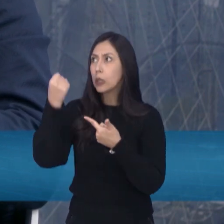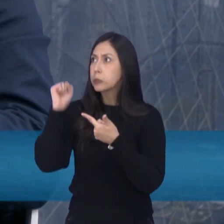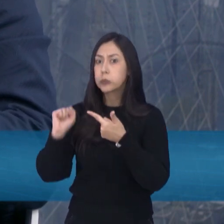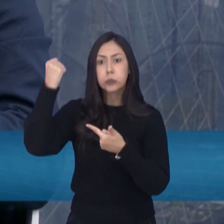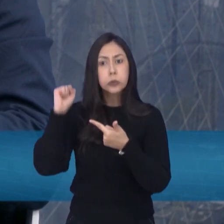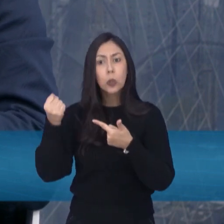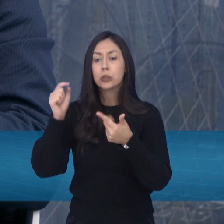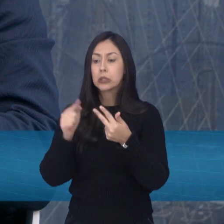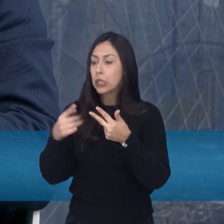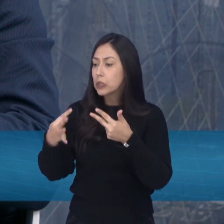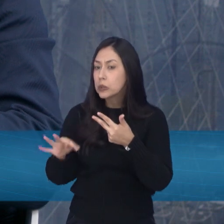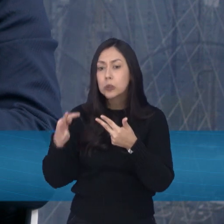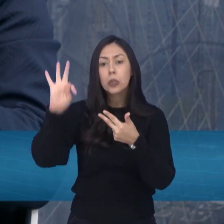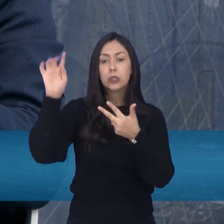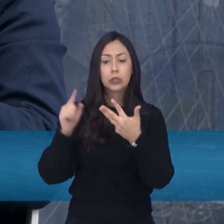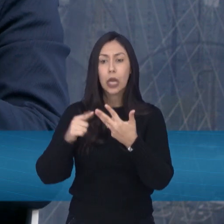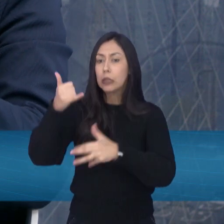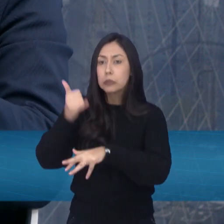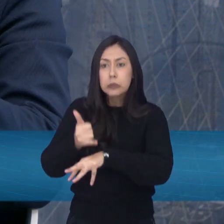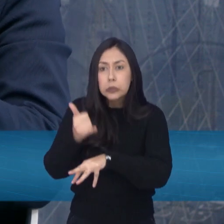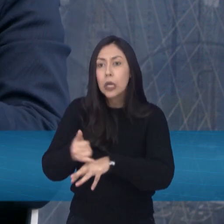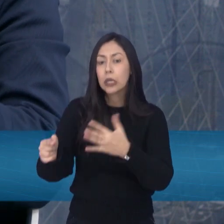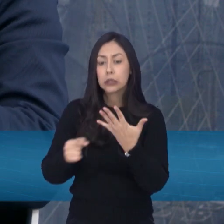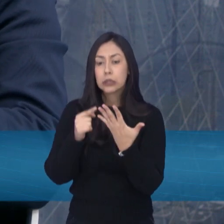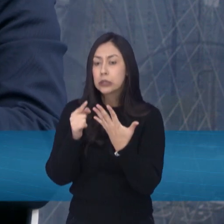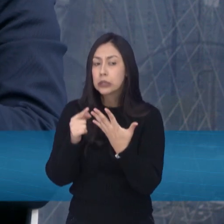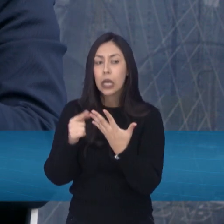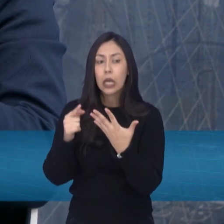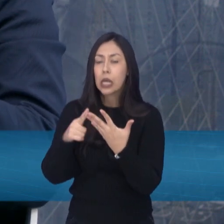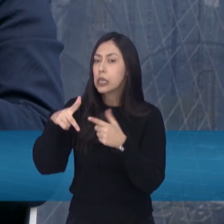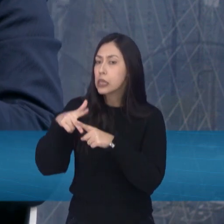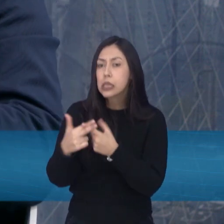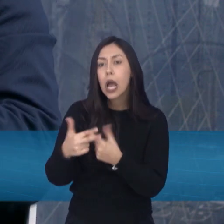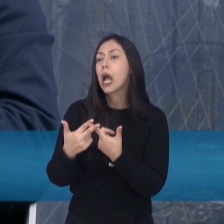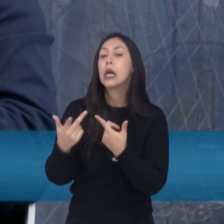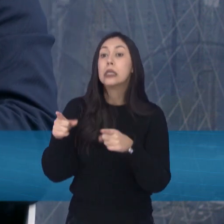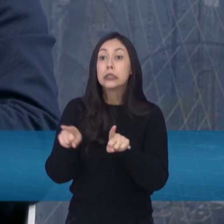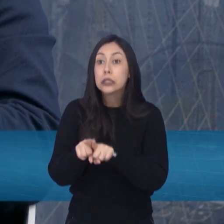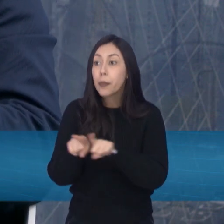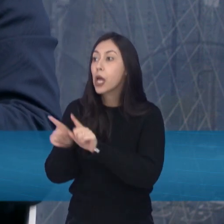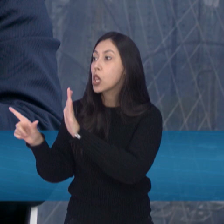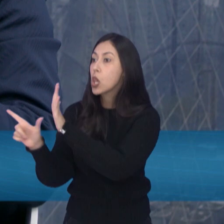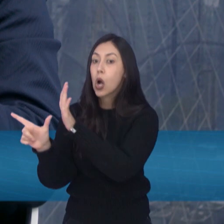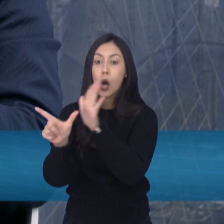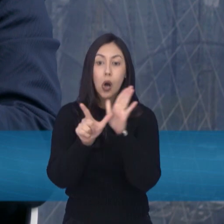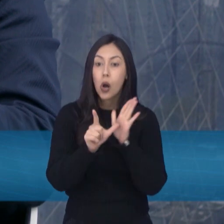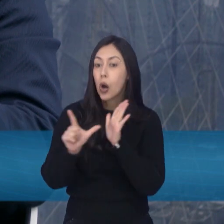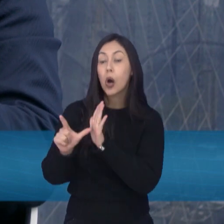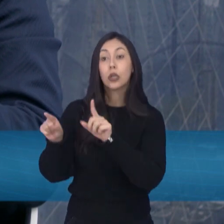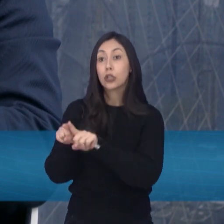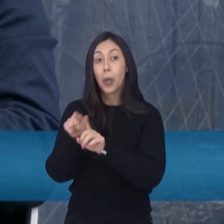base tecnológica, você tem a indústria metalmecânica, você tem o comércio varejista em toda a sua extensão, de todos os tipos,